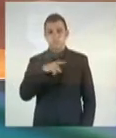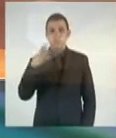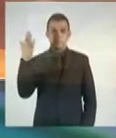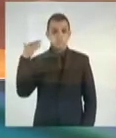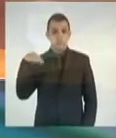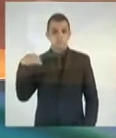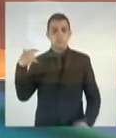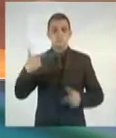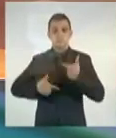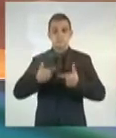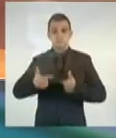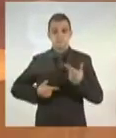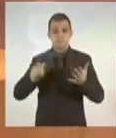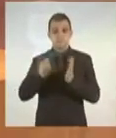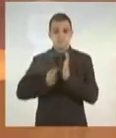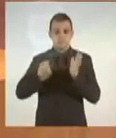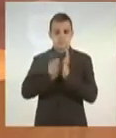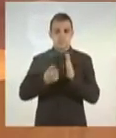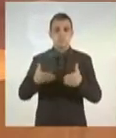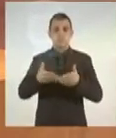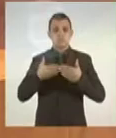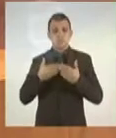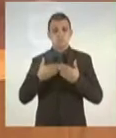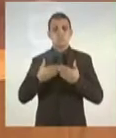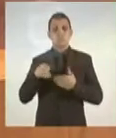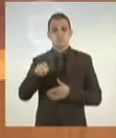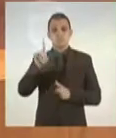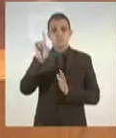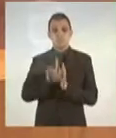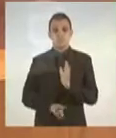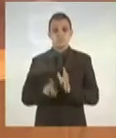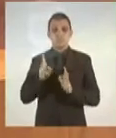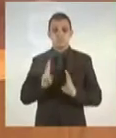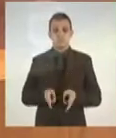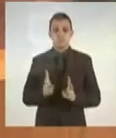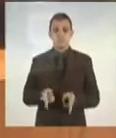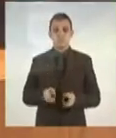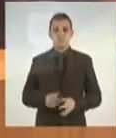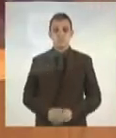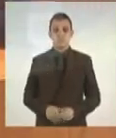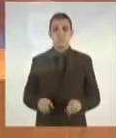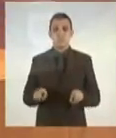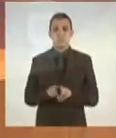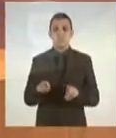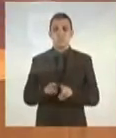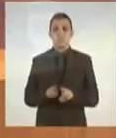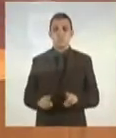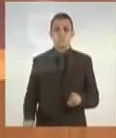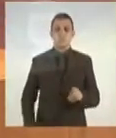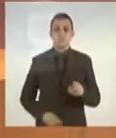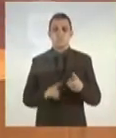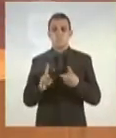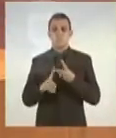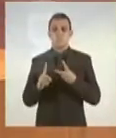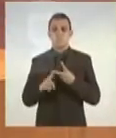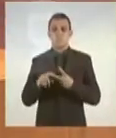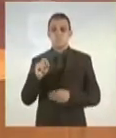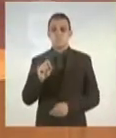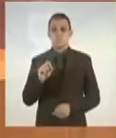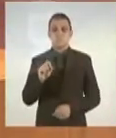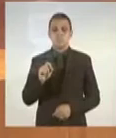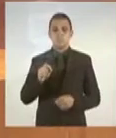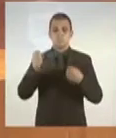direitos eles sejam preservados. Defender também a Petrobras, deputado Adriano